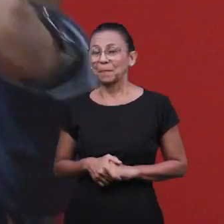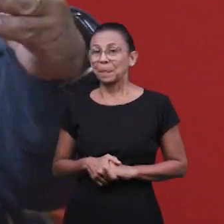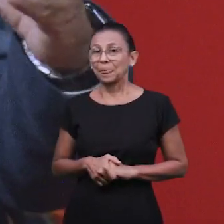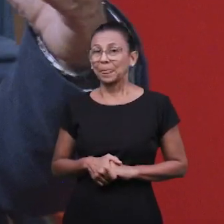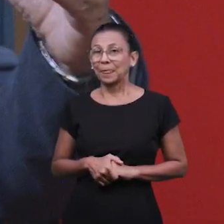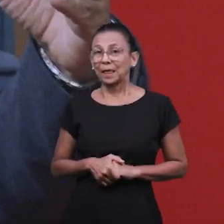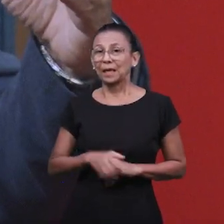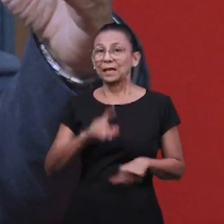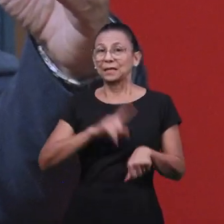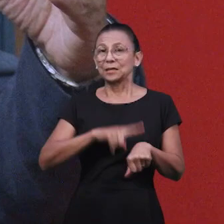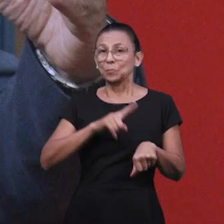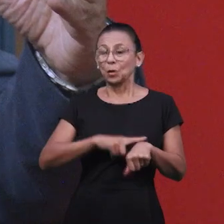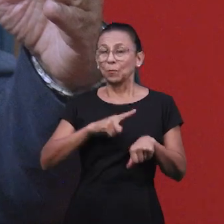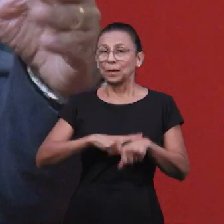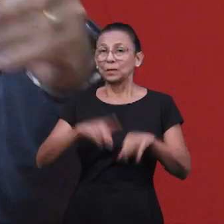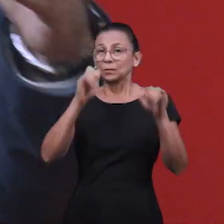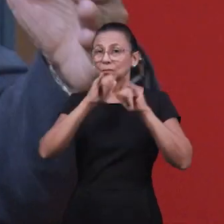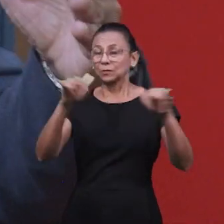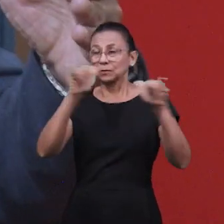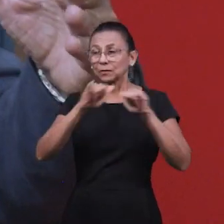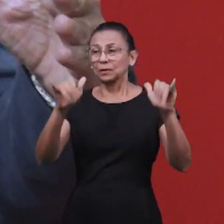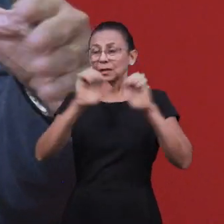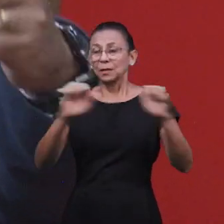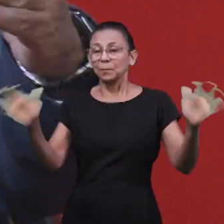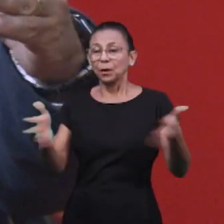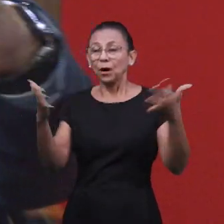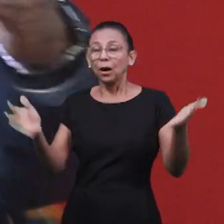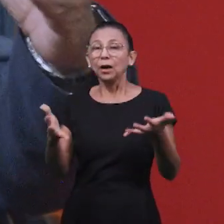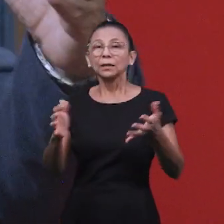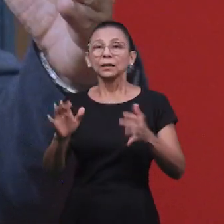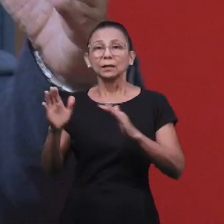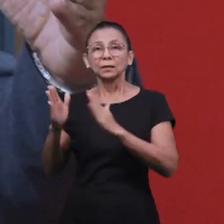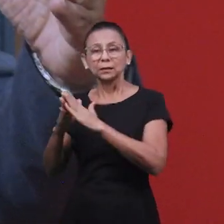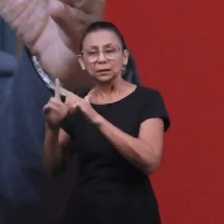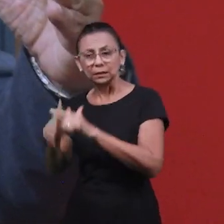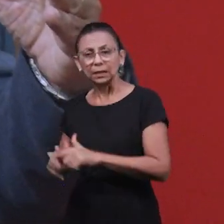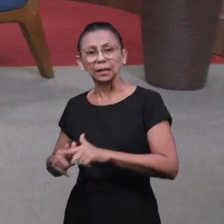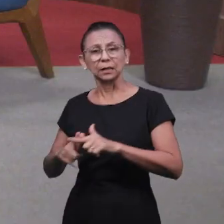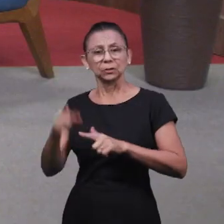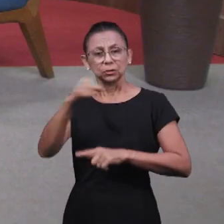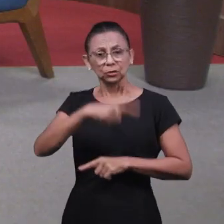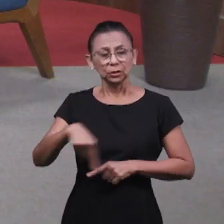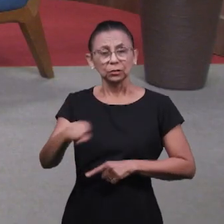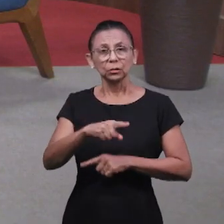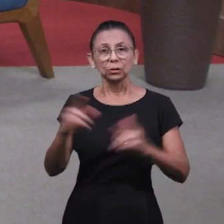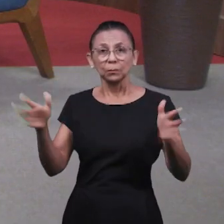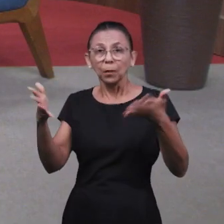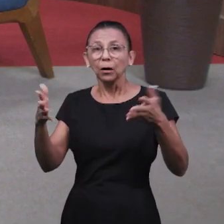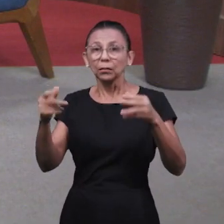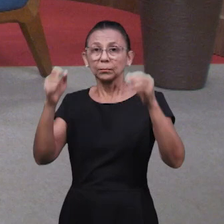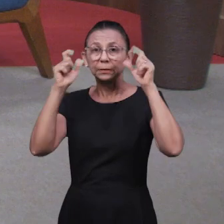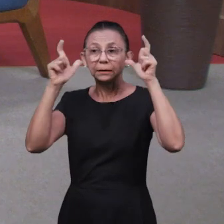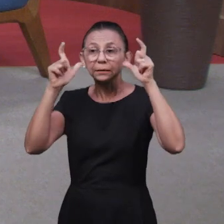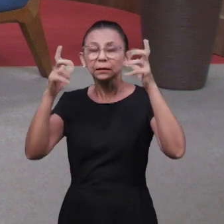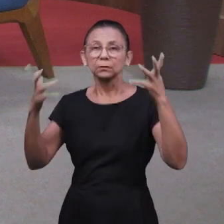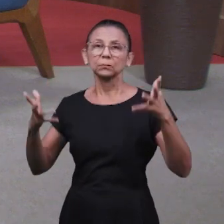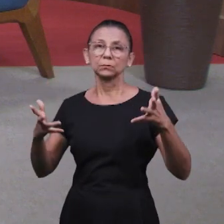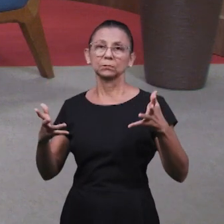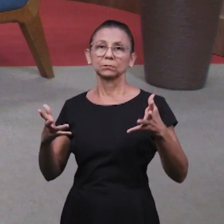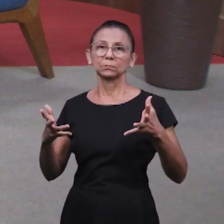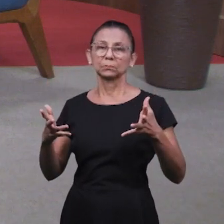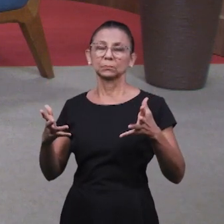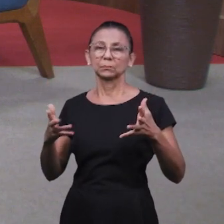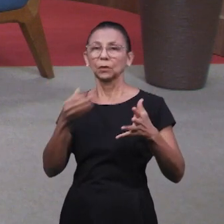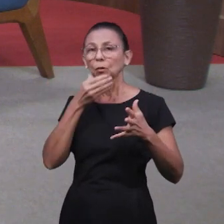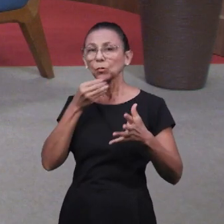para despertar. Glória a Deus. Despertar a igreja, despertar todos. Então, elas foram despertadas, as que tinham azeite